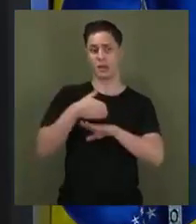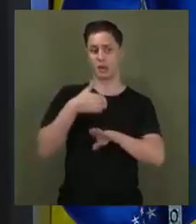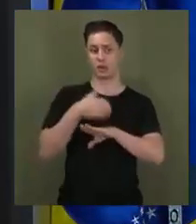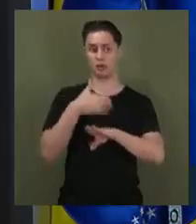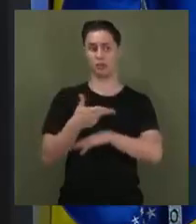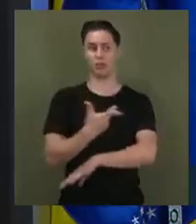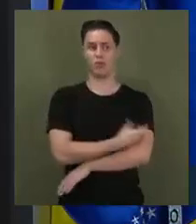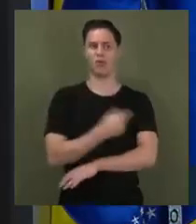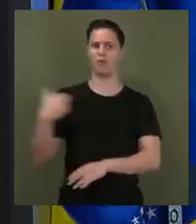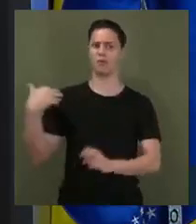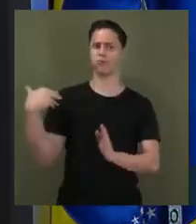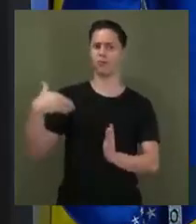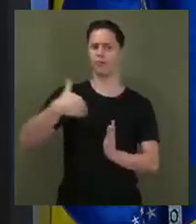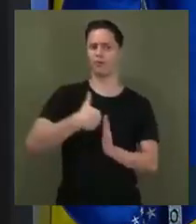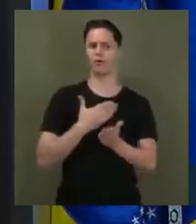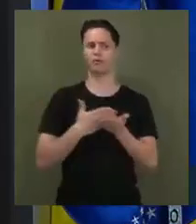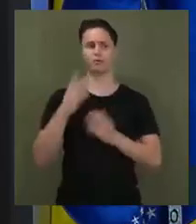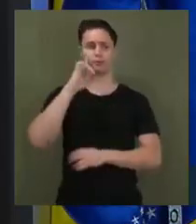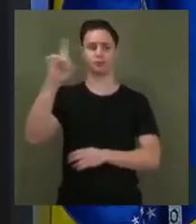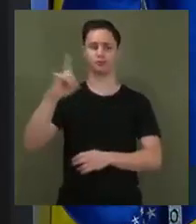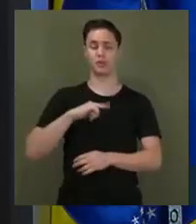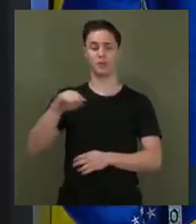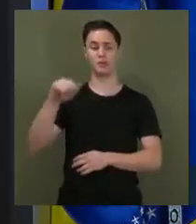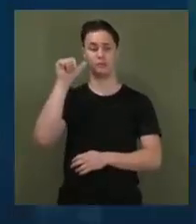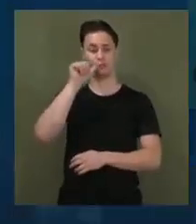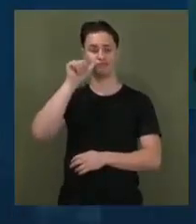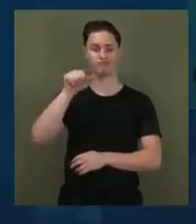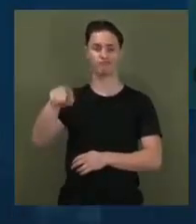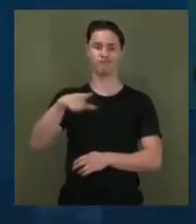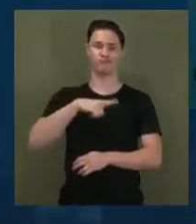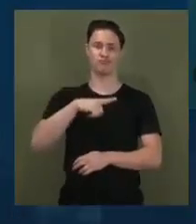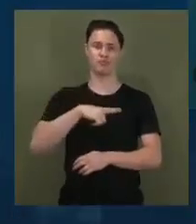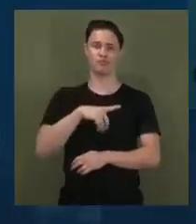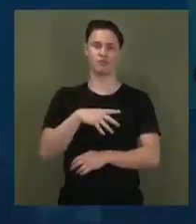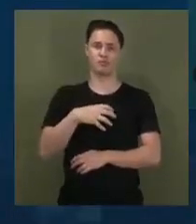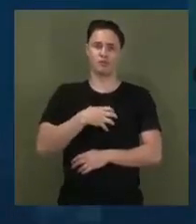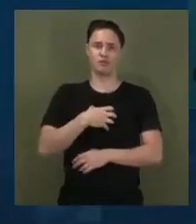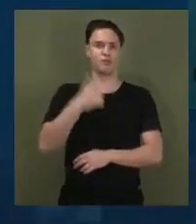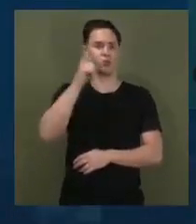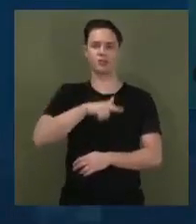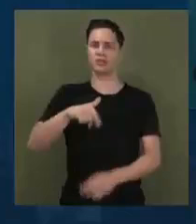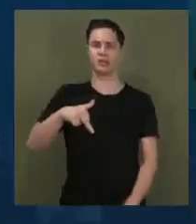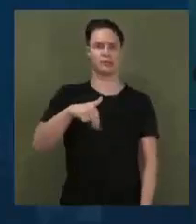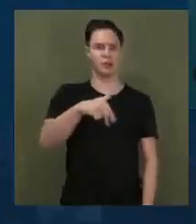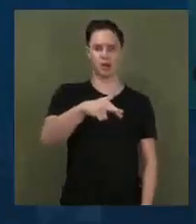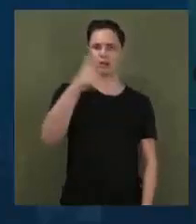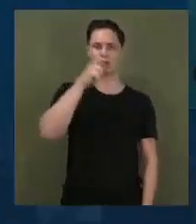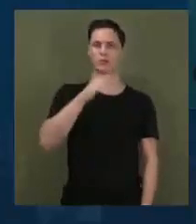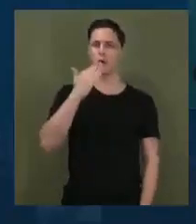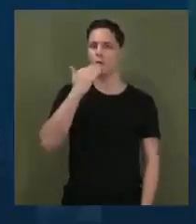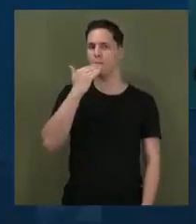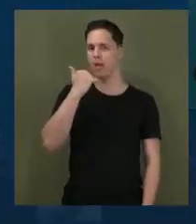após alguns dias, a paciente teve reações que ela não conseguia andar, não conseguia se